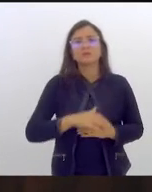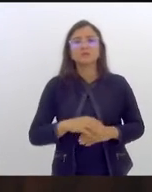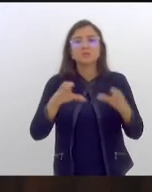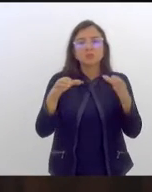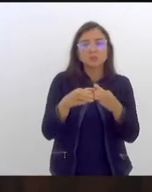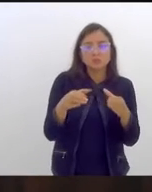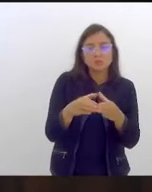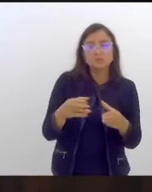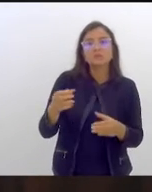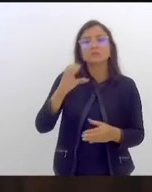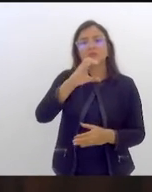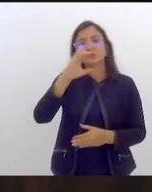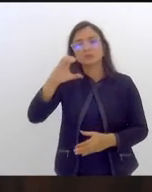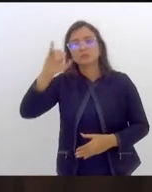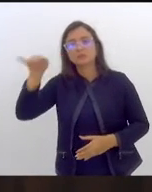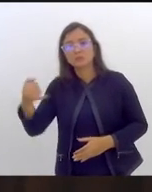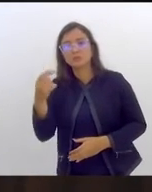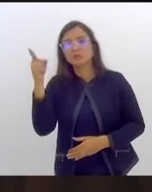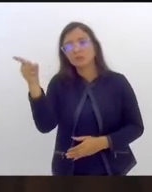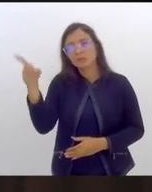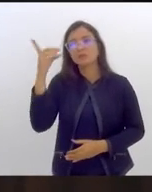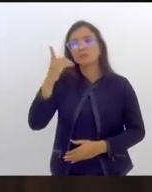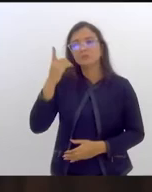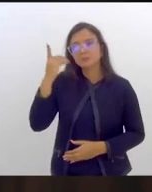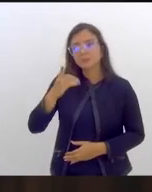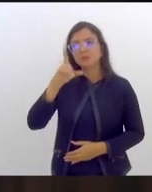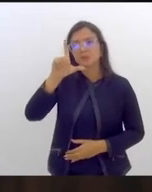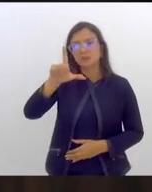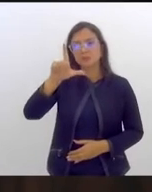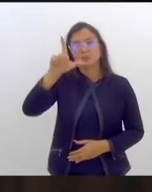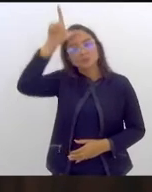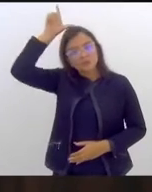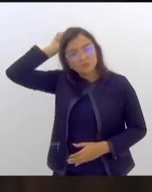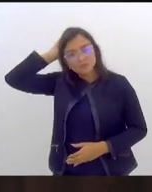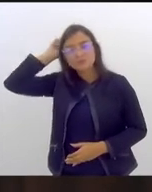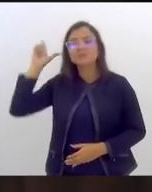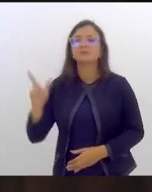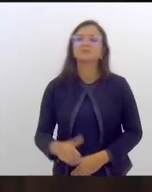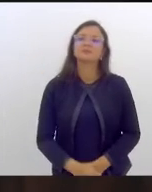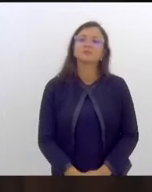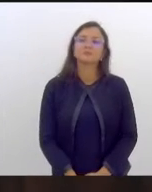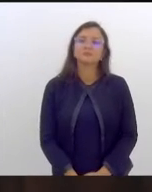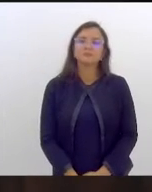construção e justiça Deputado Louis Paulo